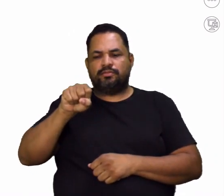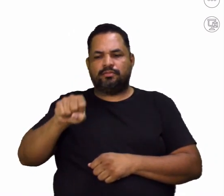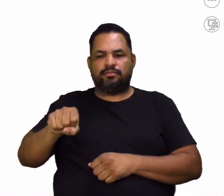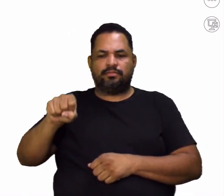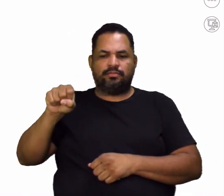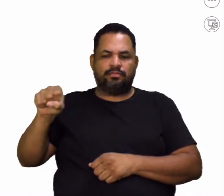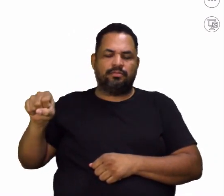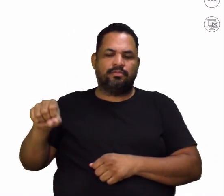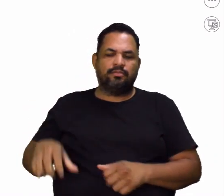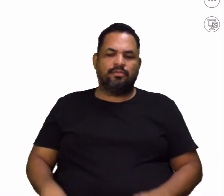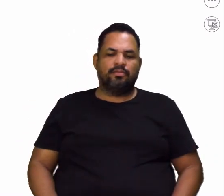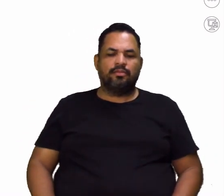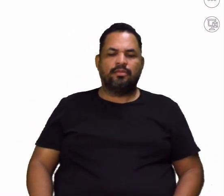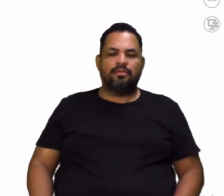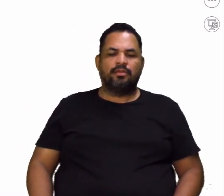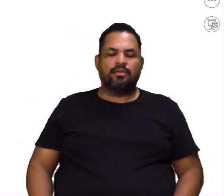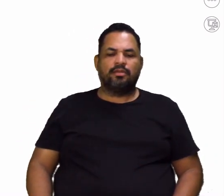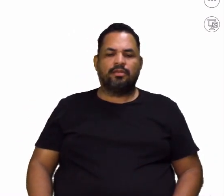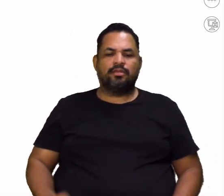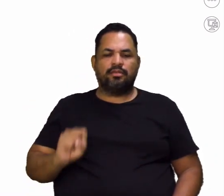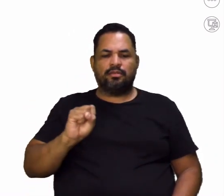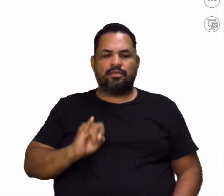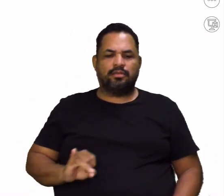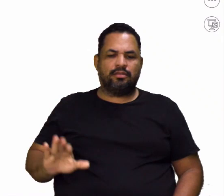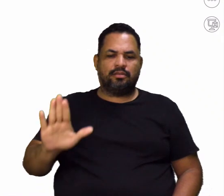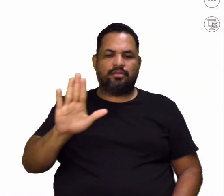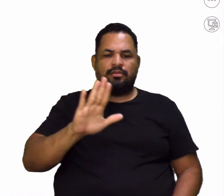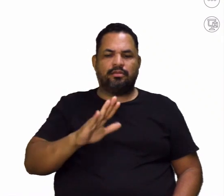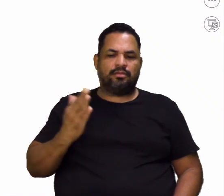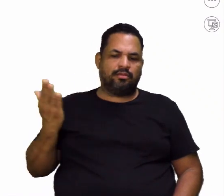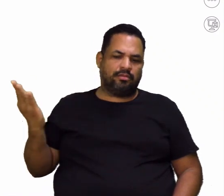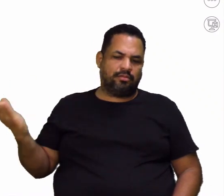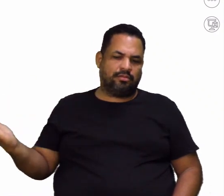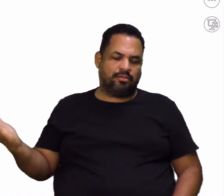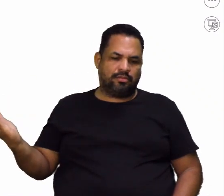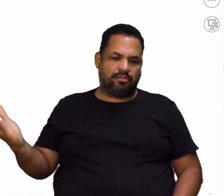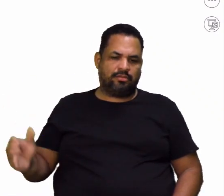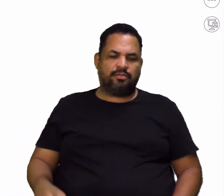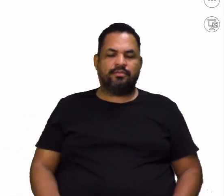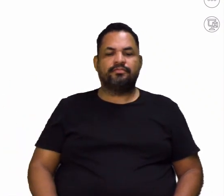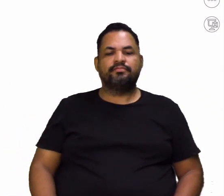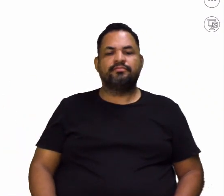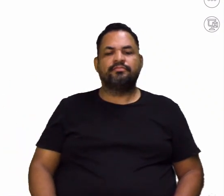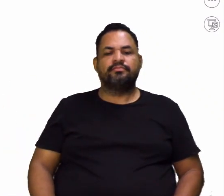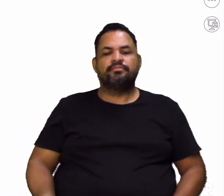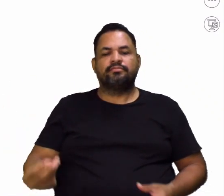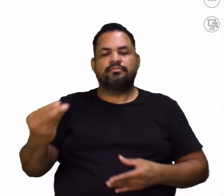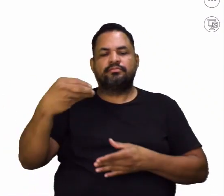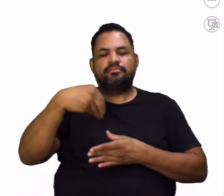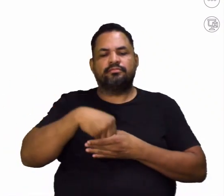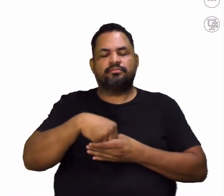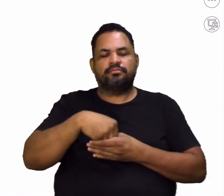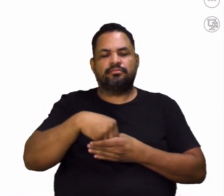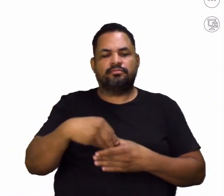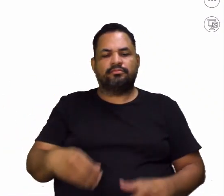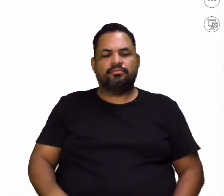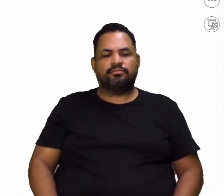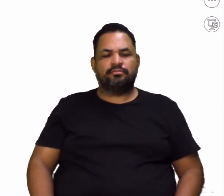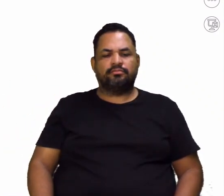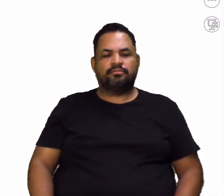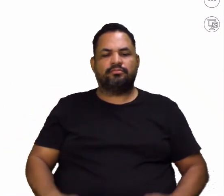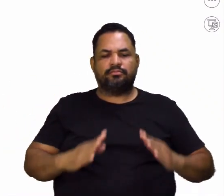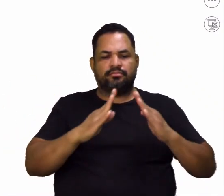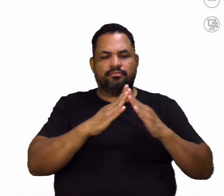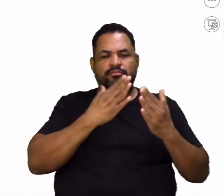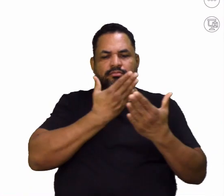1888 esta imagem aqui é uma imagem interna do